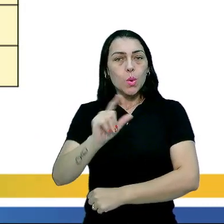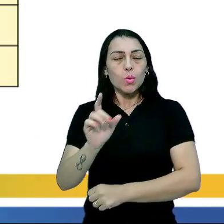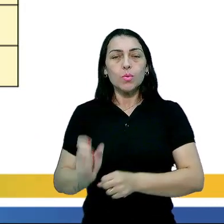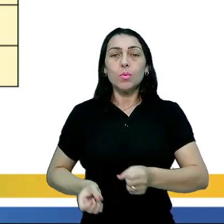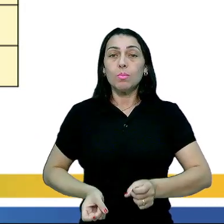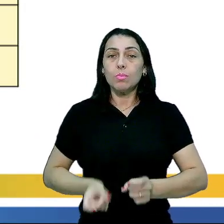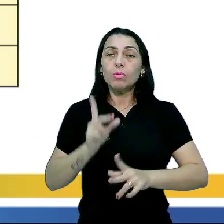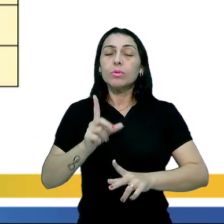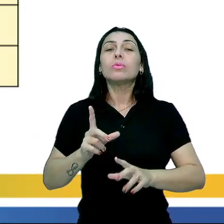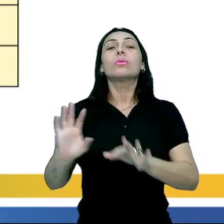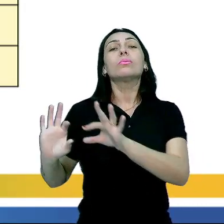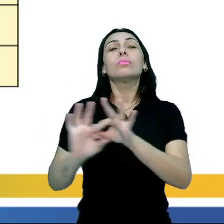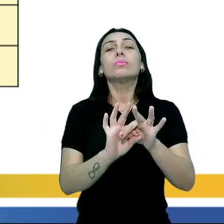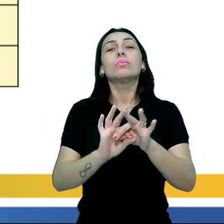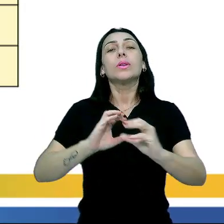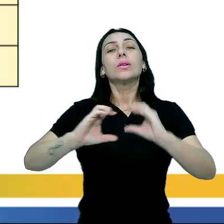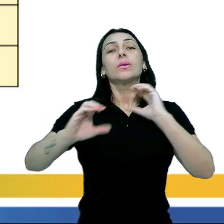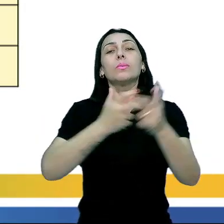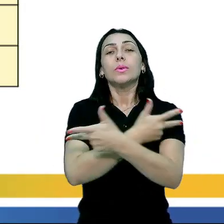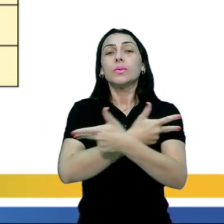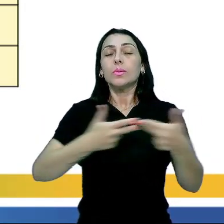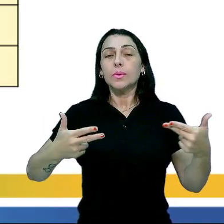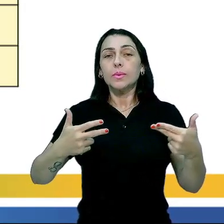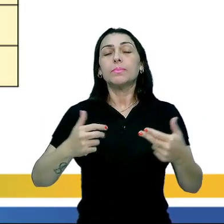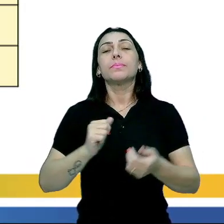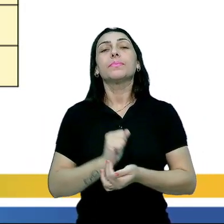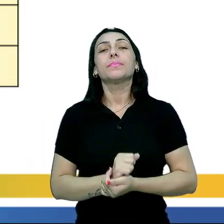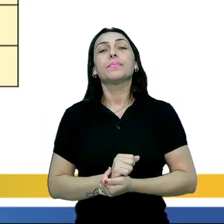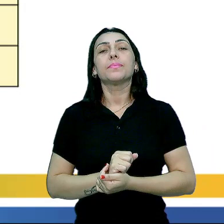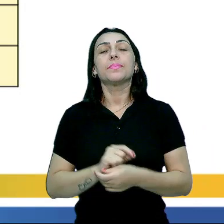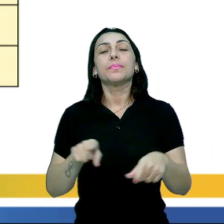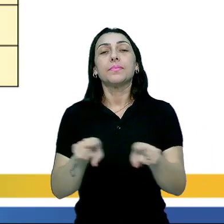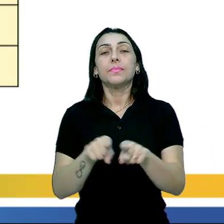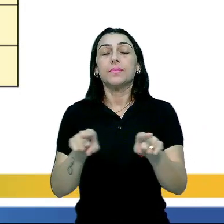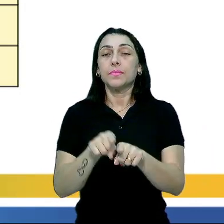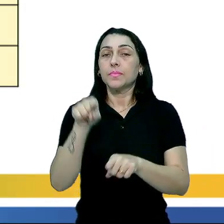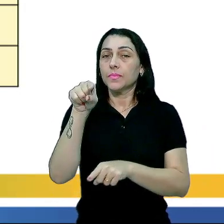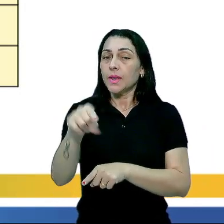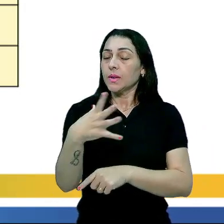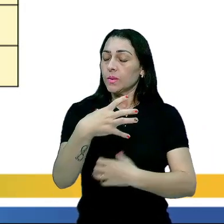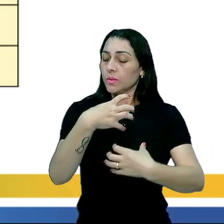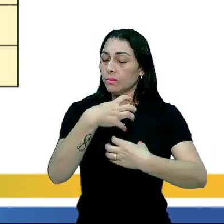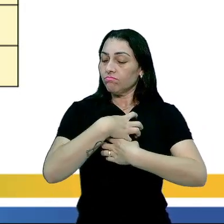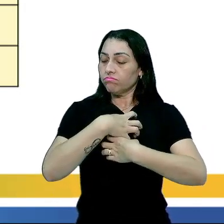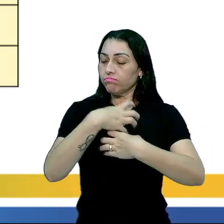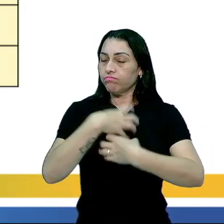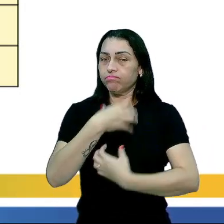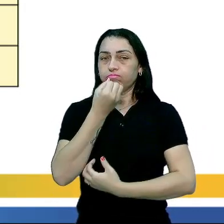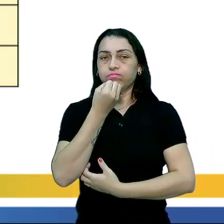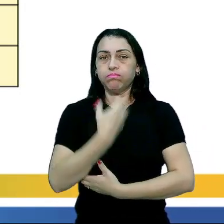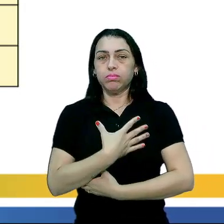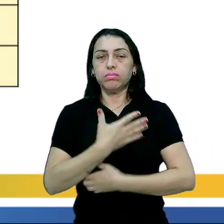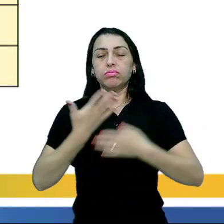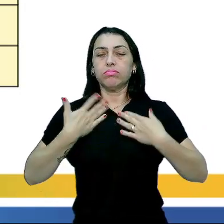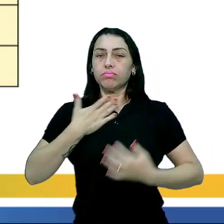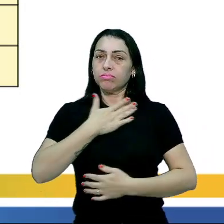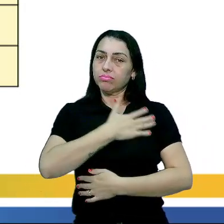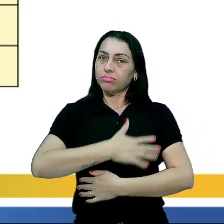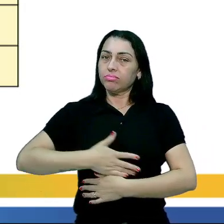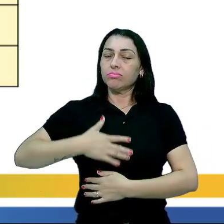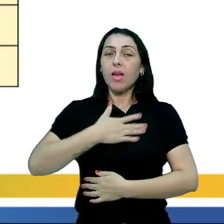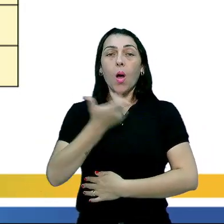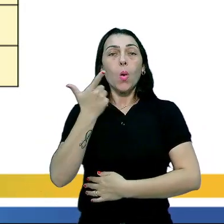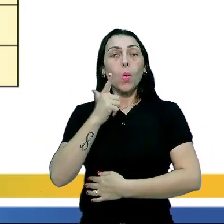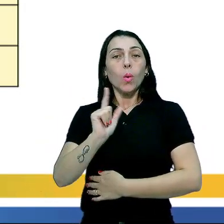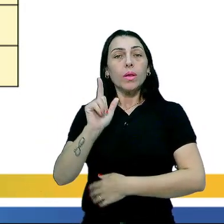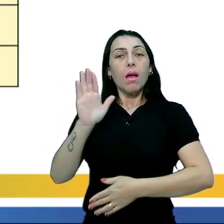é veiculado pelos meios de comunicação, é incitando você a sentir-se bem, confortável ao